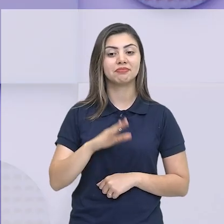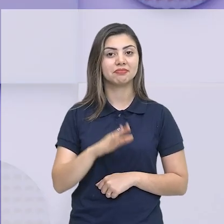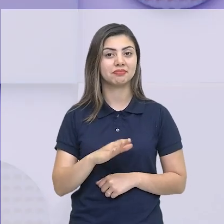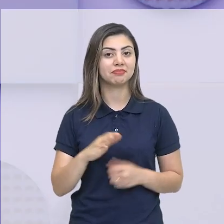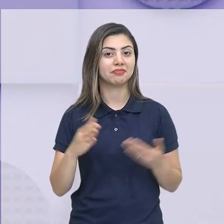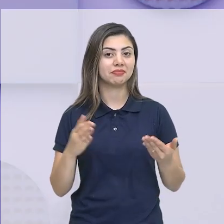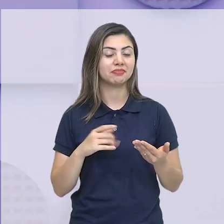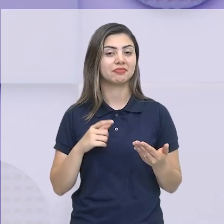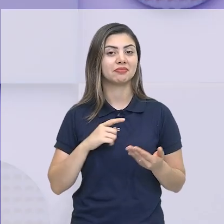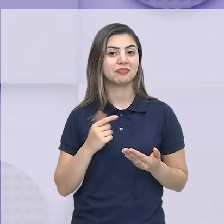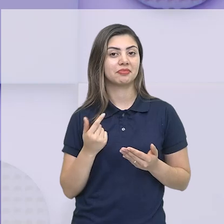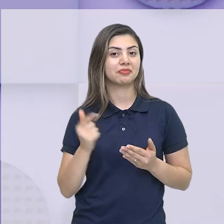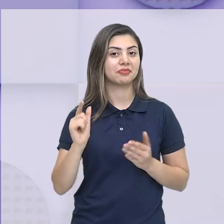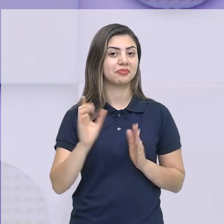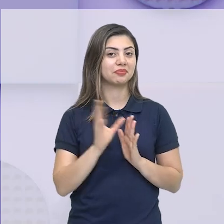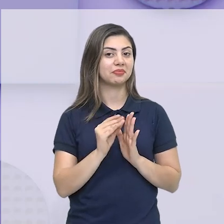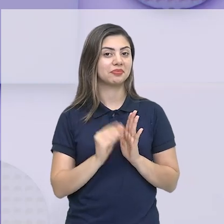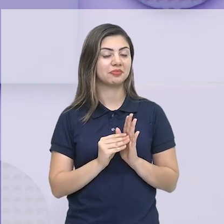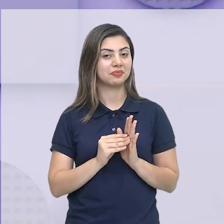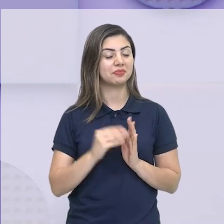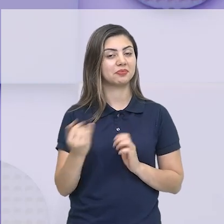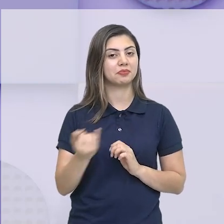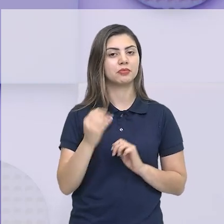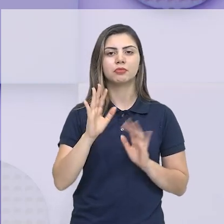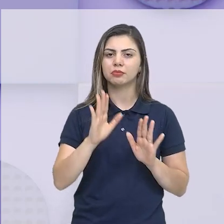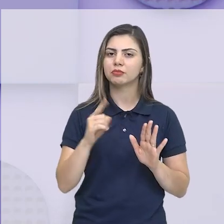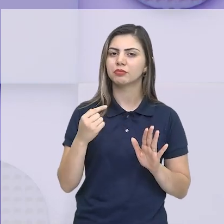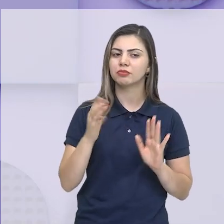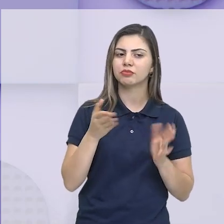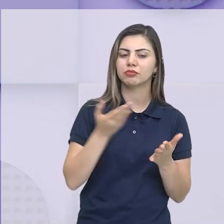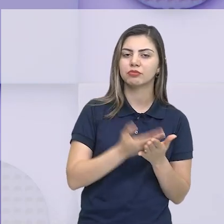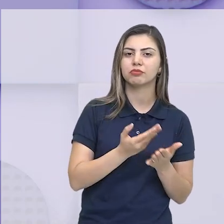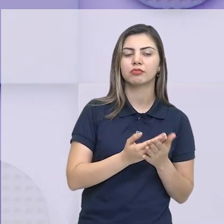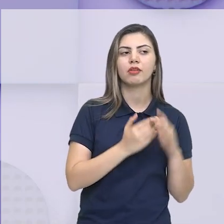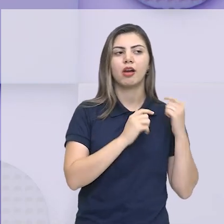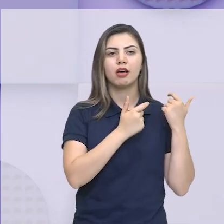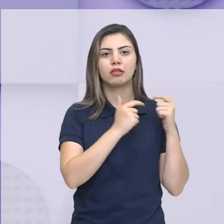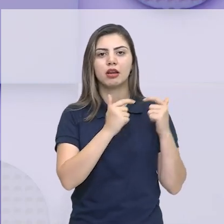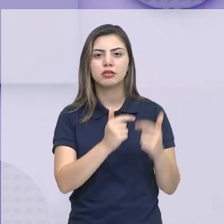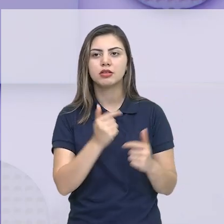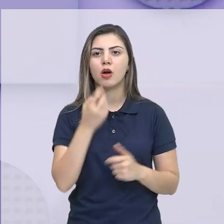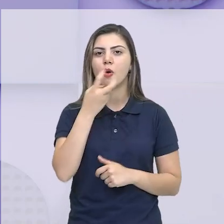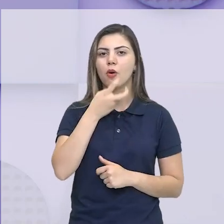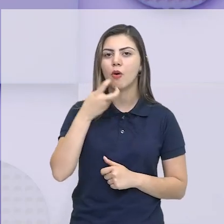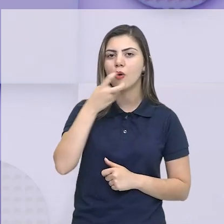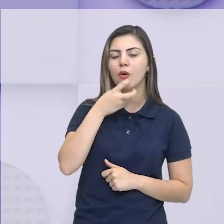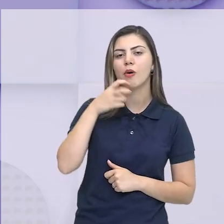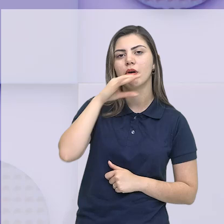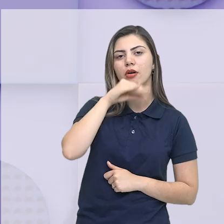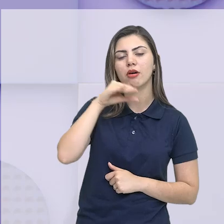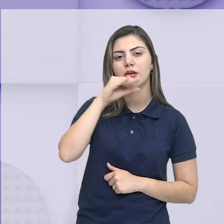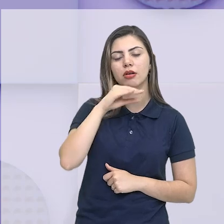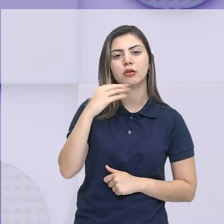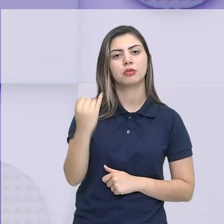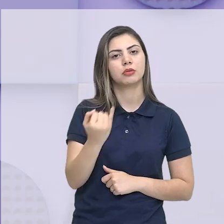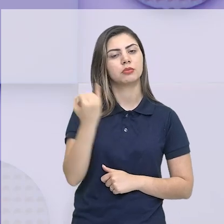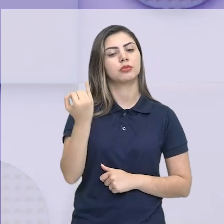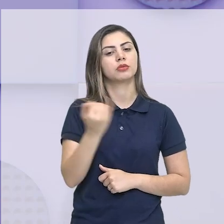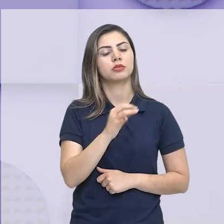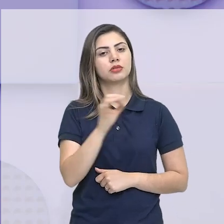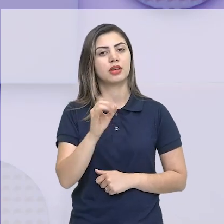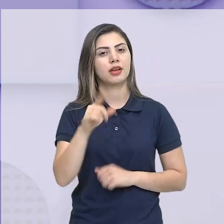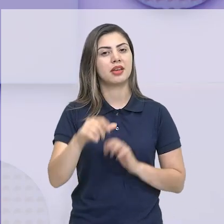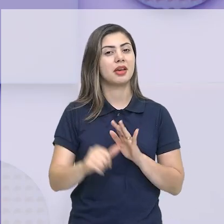passo, que é muito interessante. Já falamos, então, da importância da tradição oral, que por sinal foi essa tradição que foi